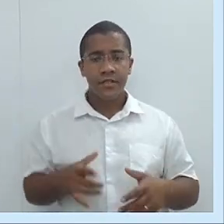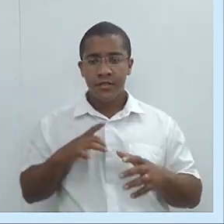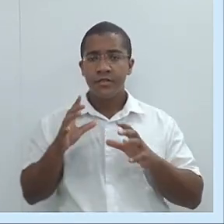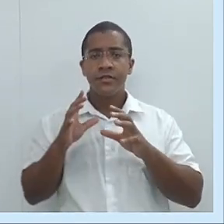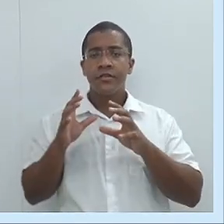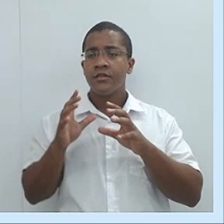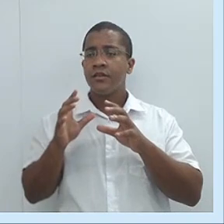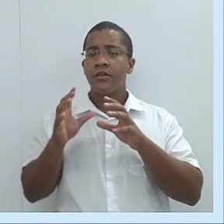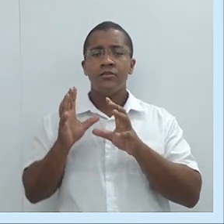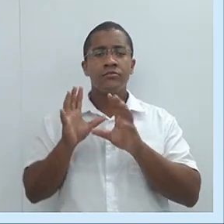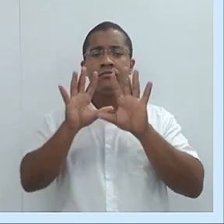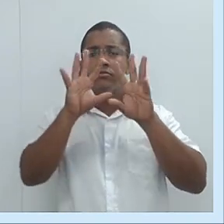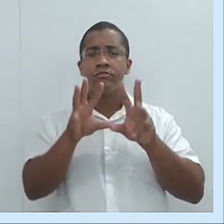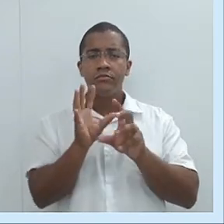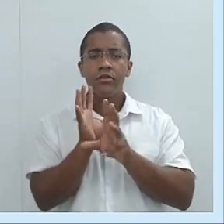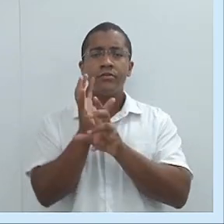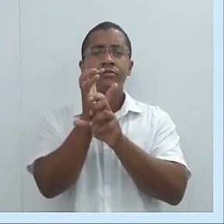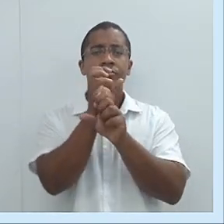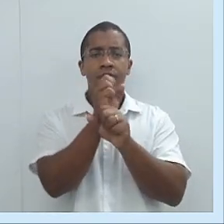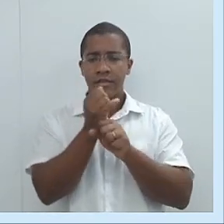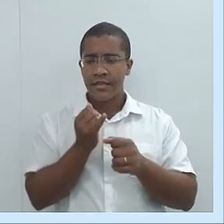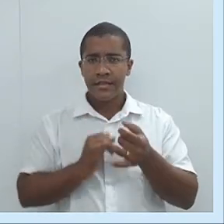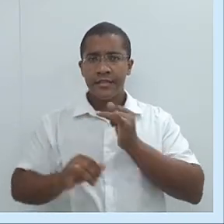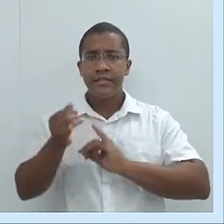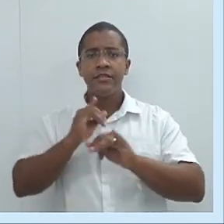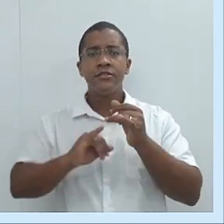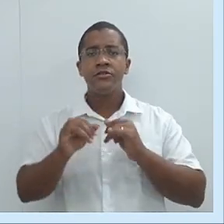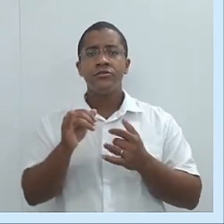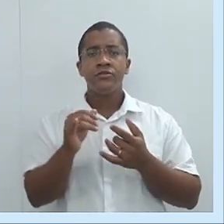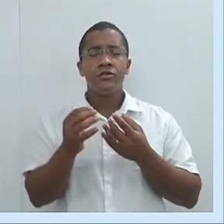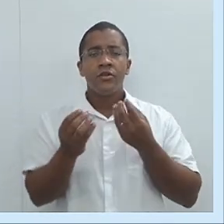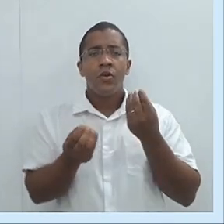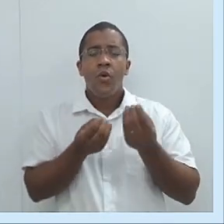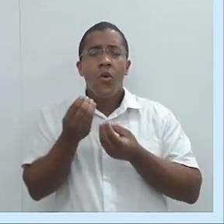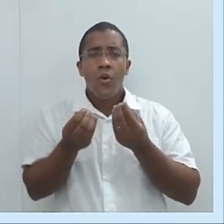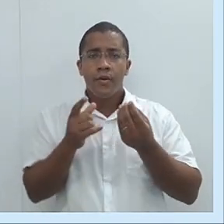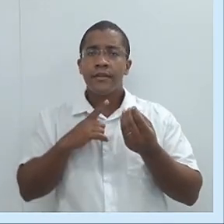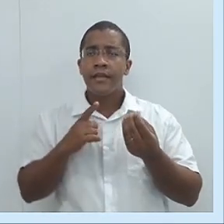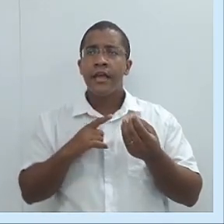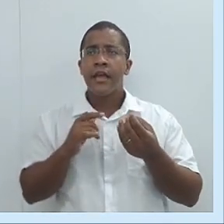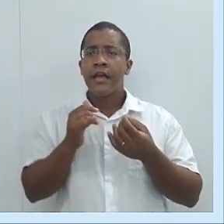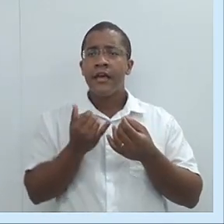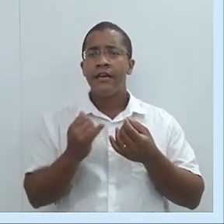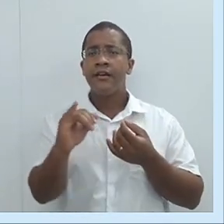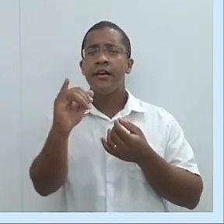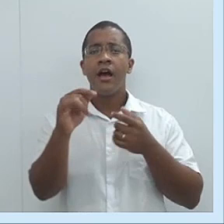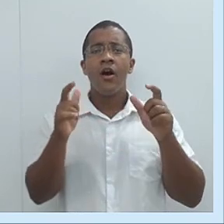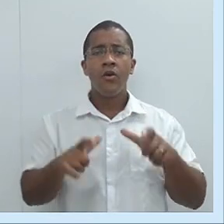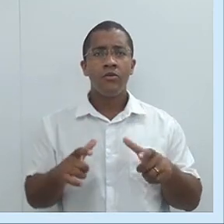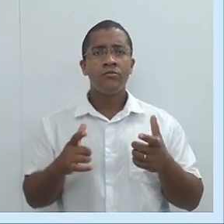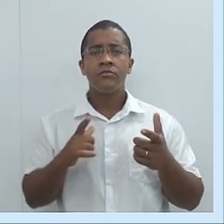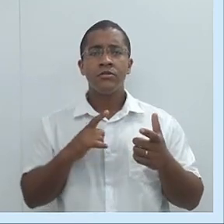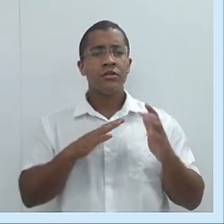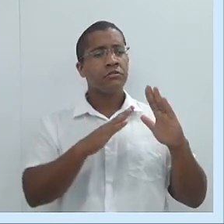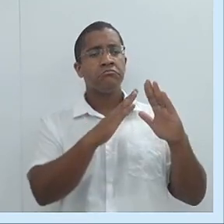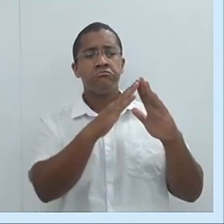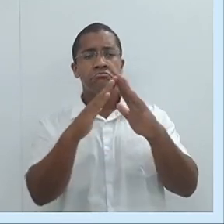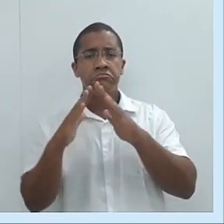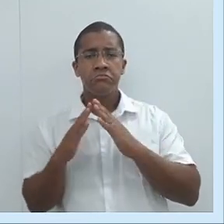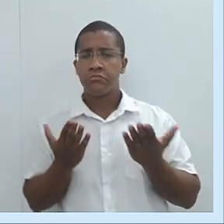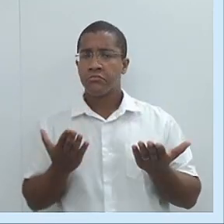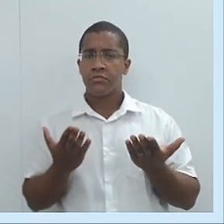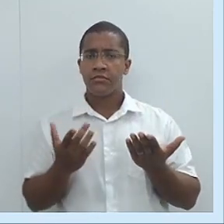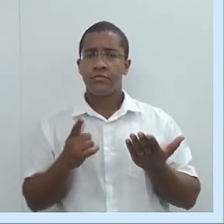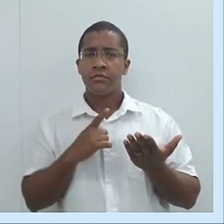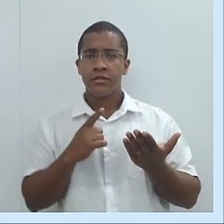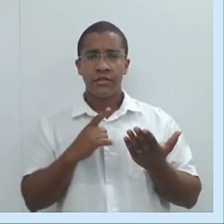de cálculo de consumo de energia elétrica, onde é que se tem energia elétrica? A gente tem energia elétrica nas